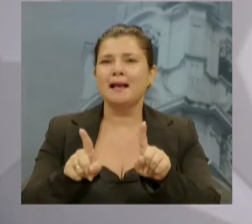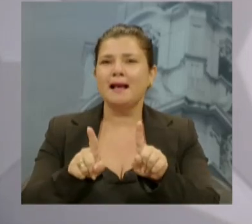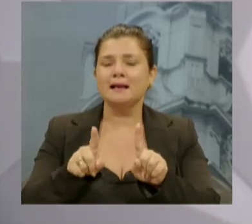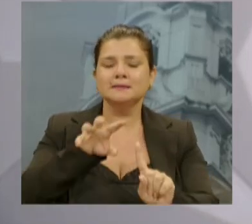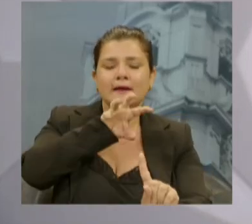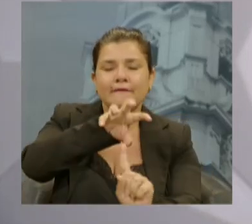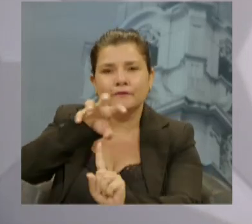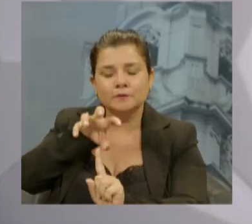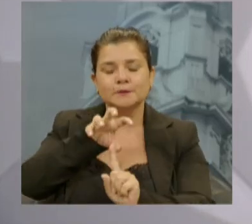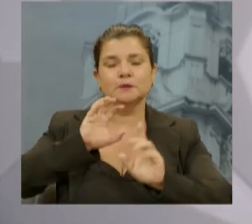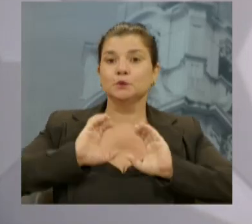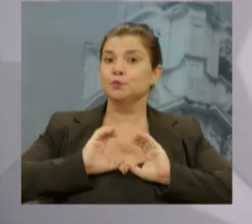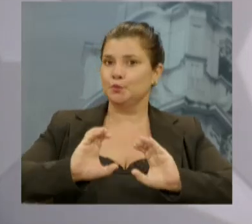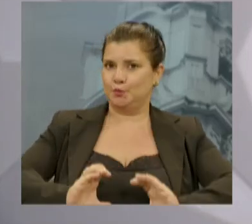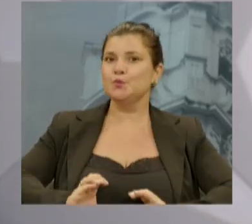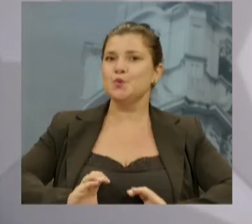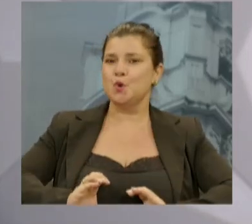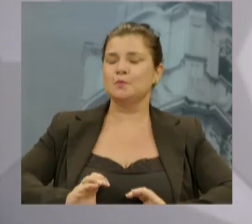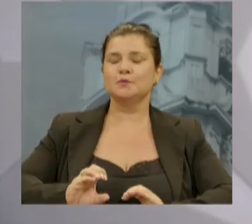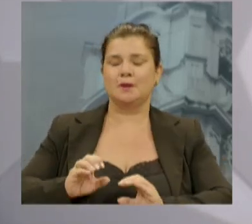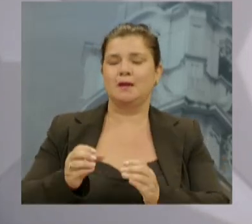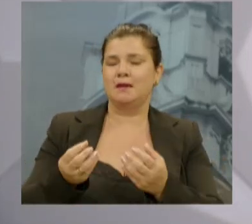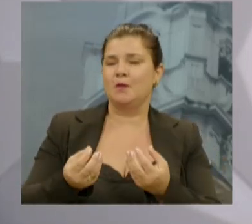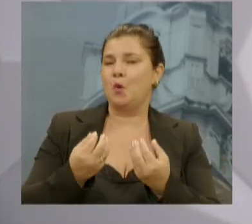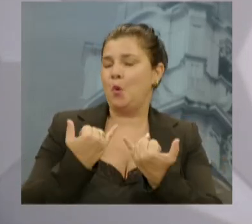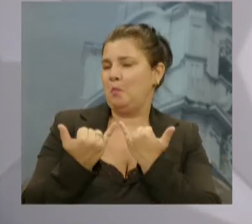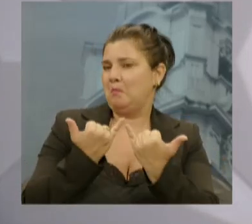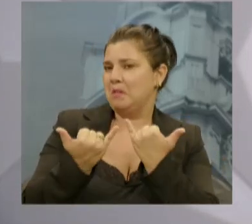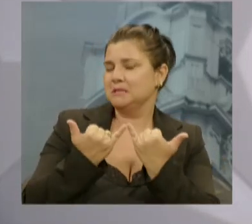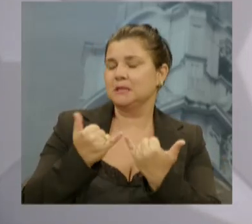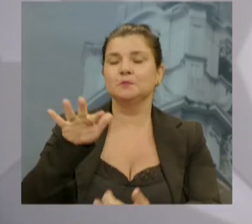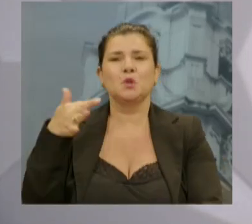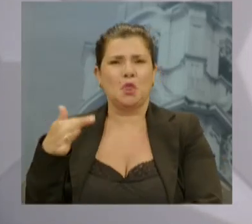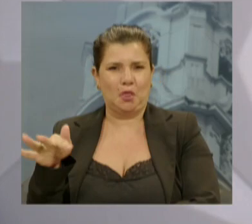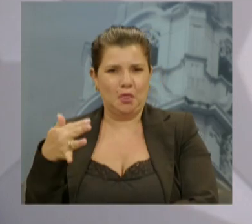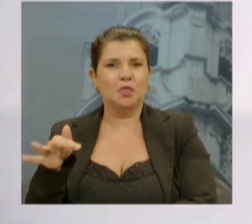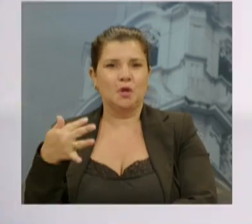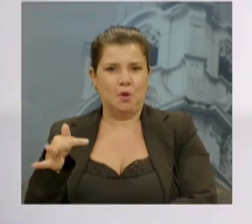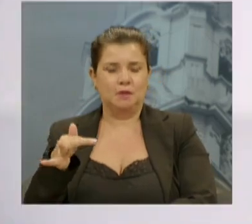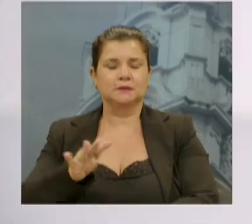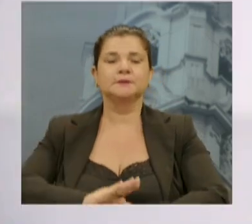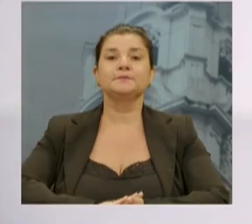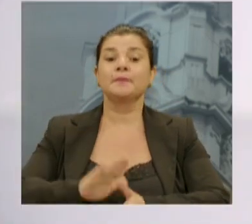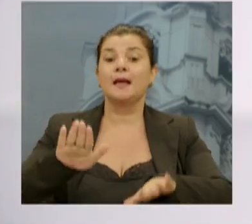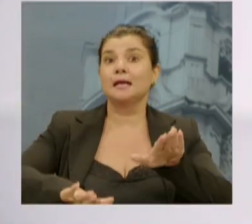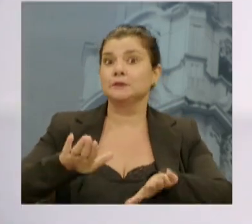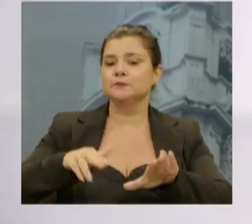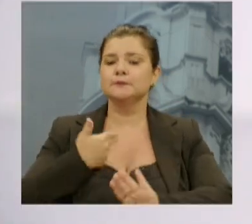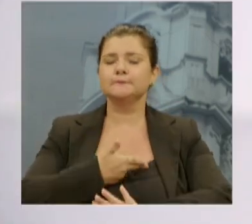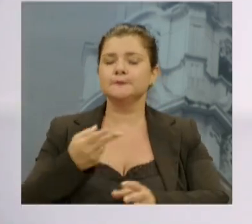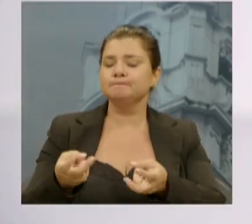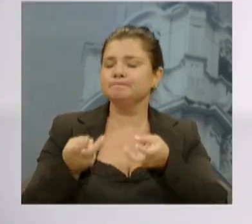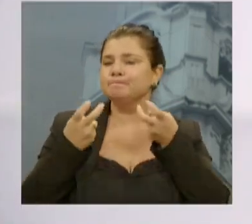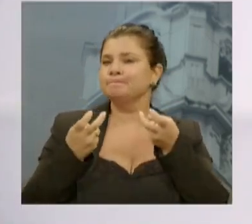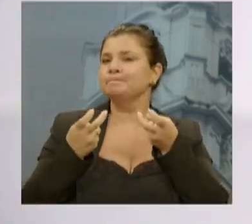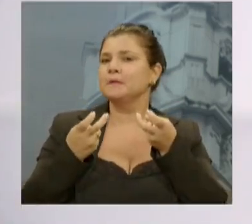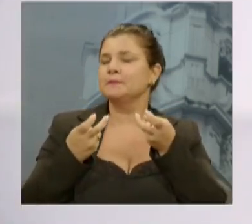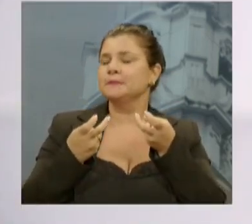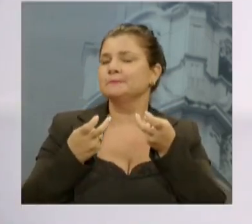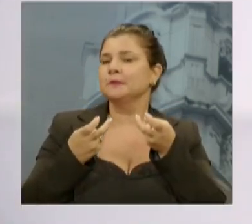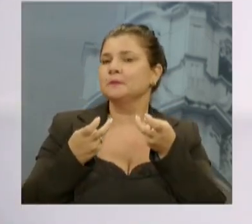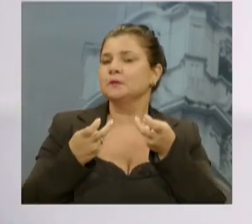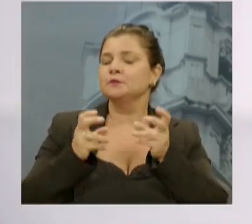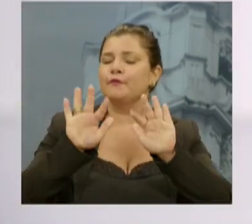no corpo, né, como dores físicas, enfim, como outras questões corporais. Às vezes a gente percebe, né,